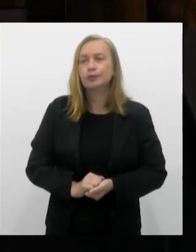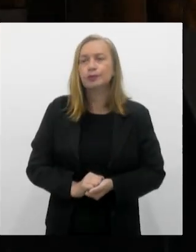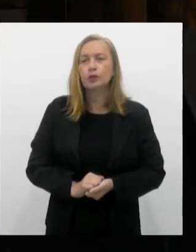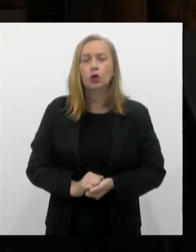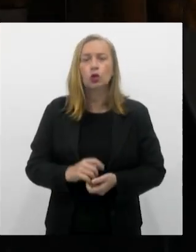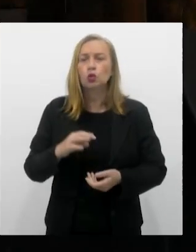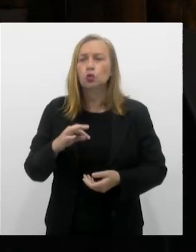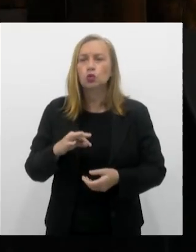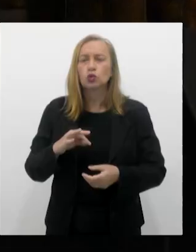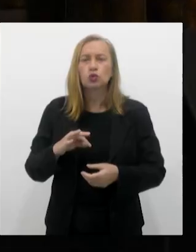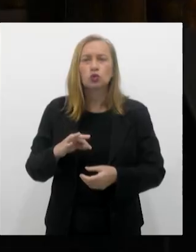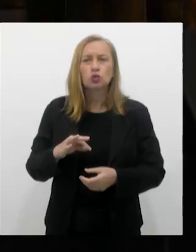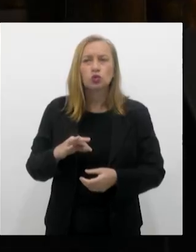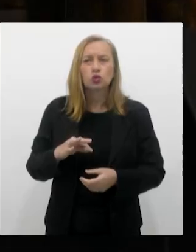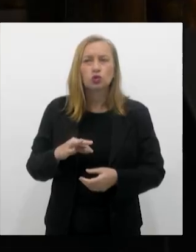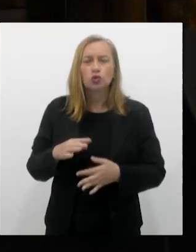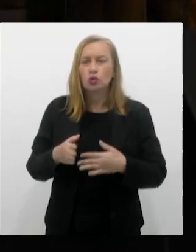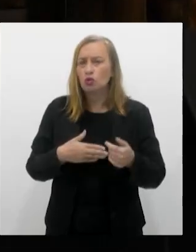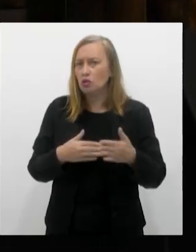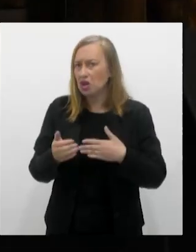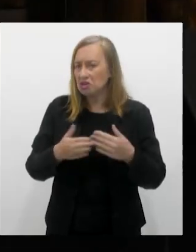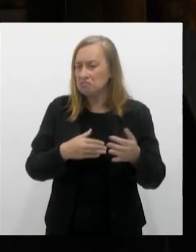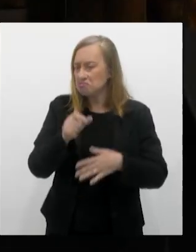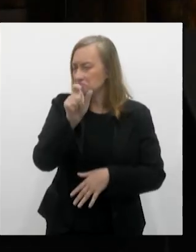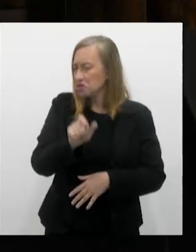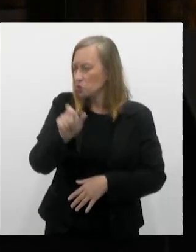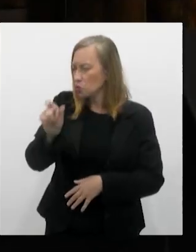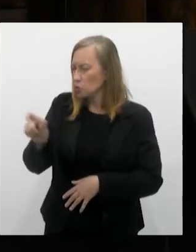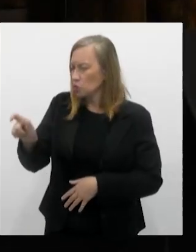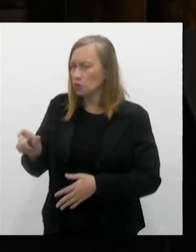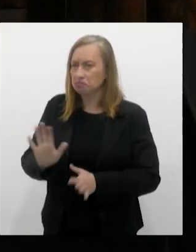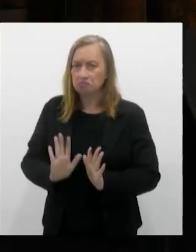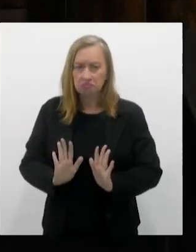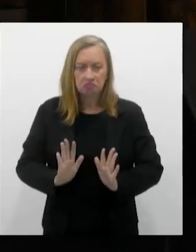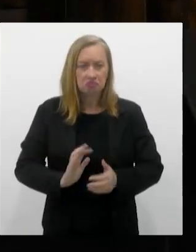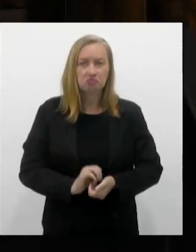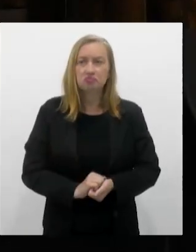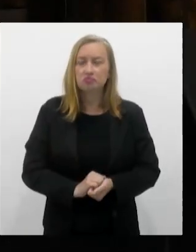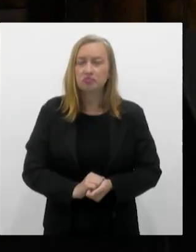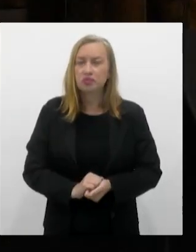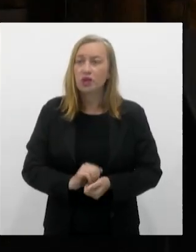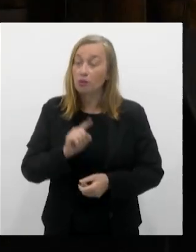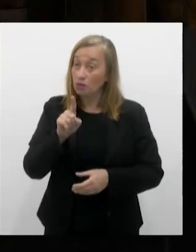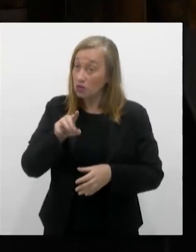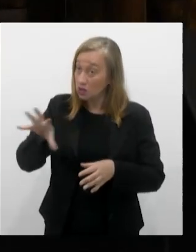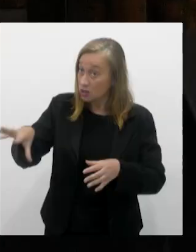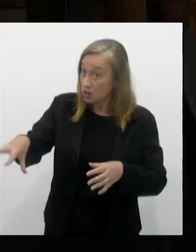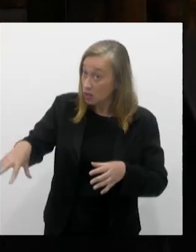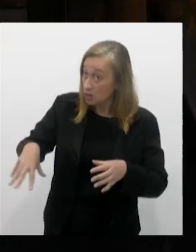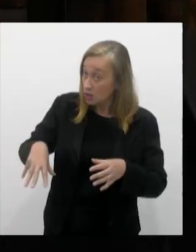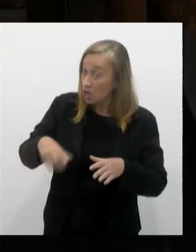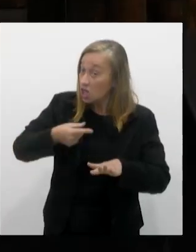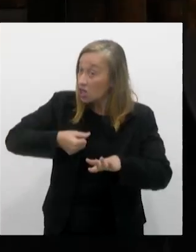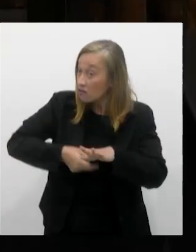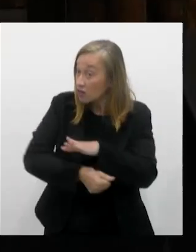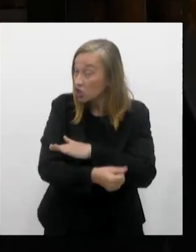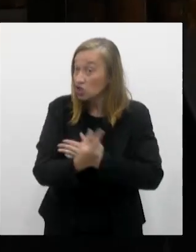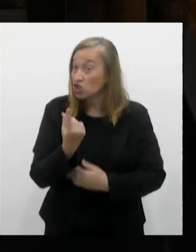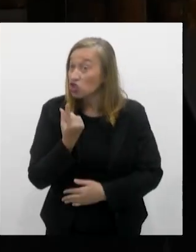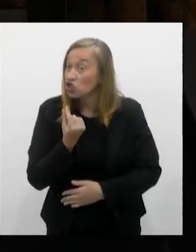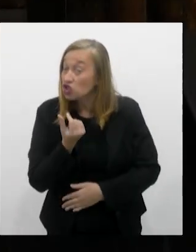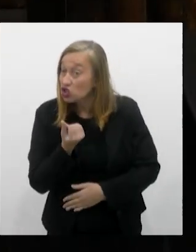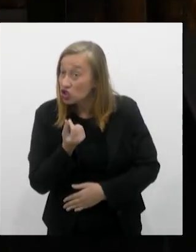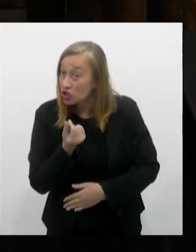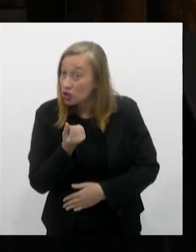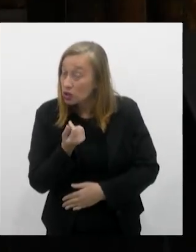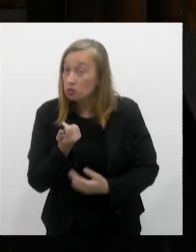com qualquer um de nós. Para você aplicar dinheiro público, tem que passar por